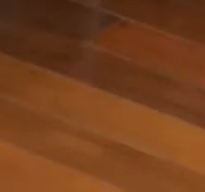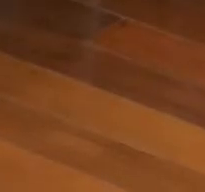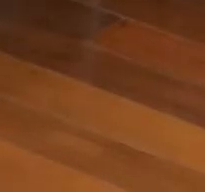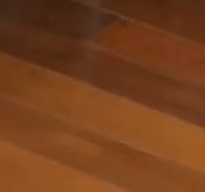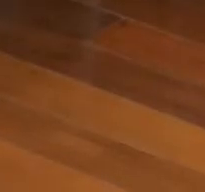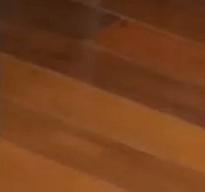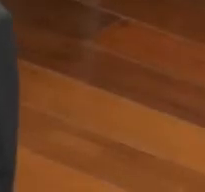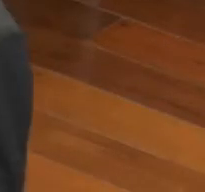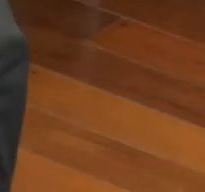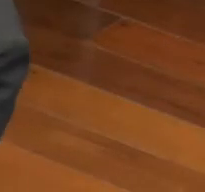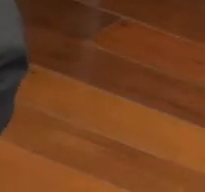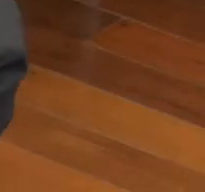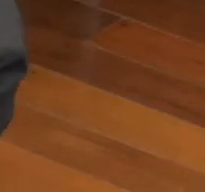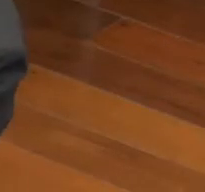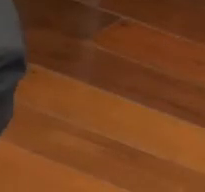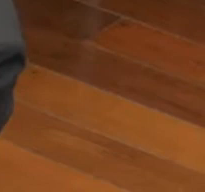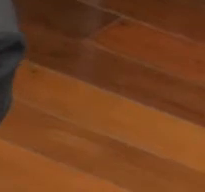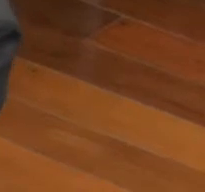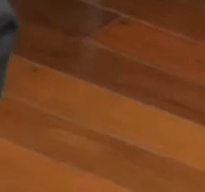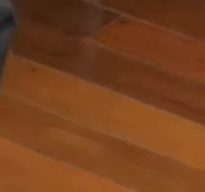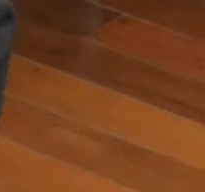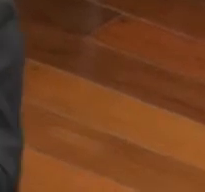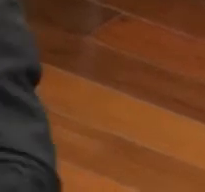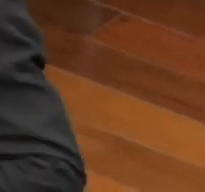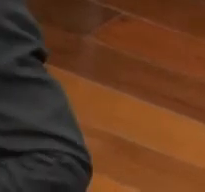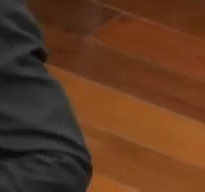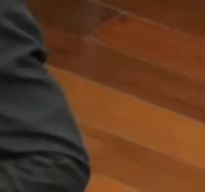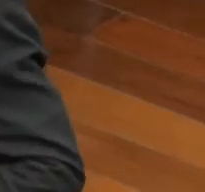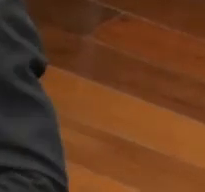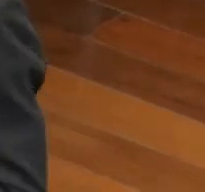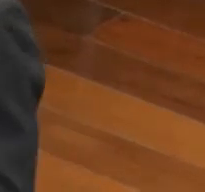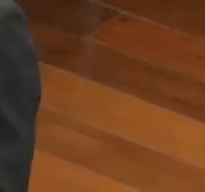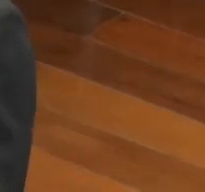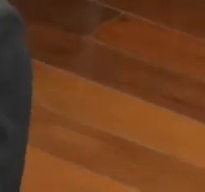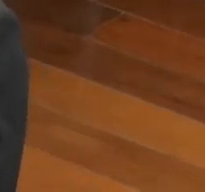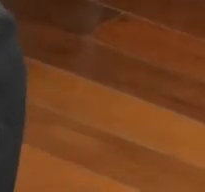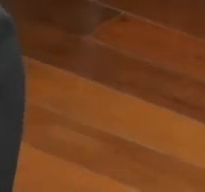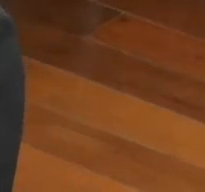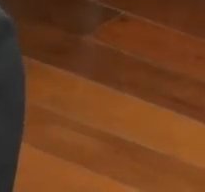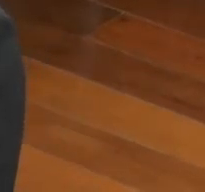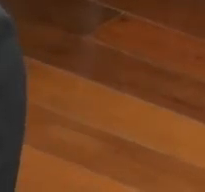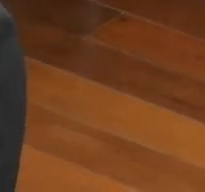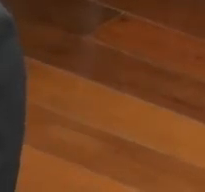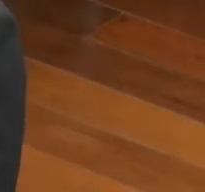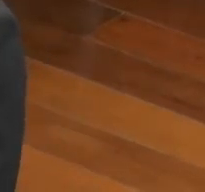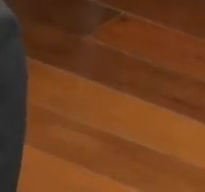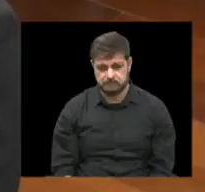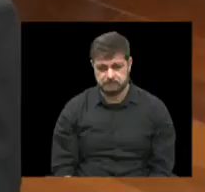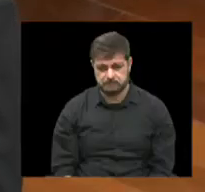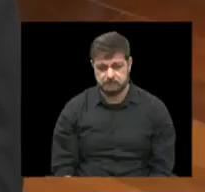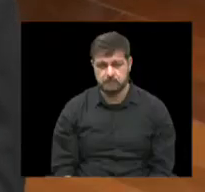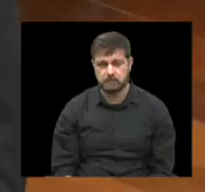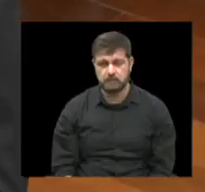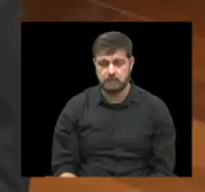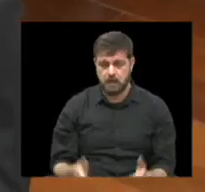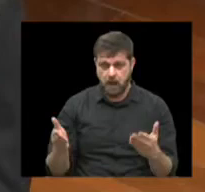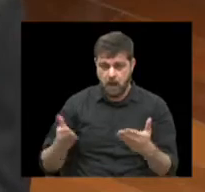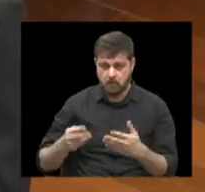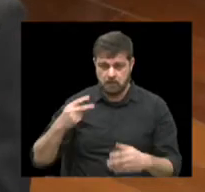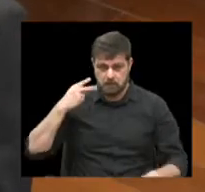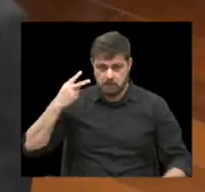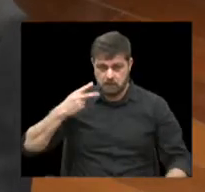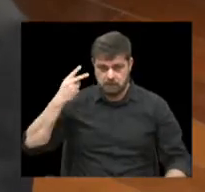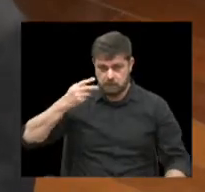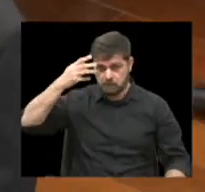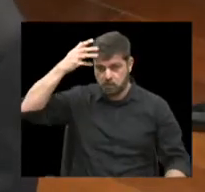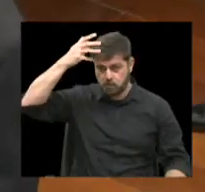Pois não, vereador. A Comissão de Constituição e Legalidade abre mão do restante do tempo e indica o vereador Rodrigo da